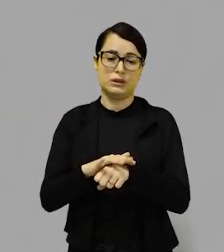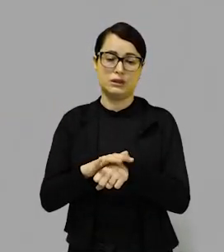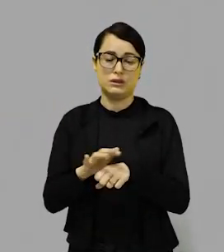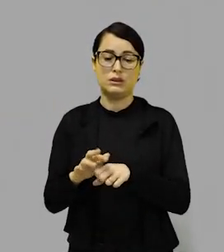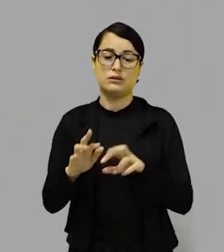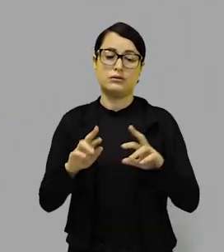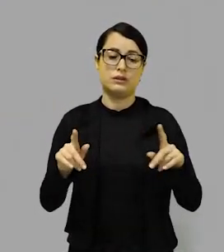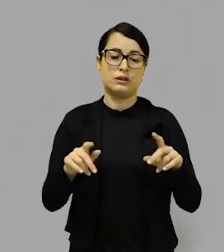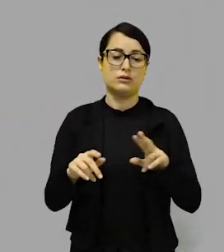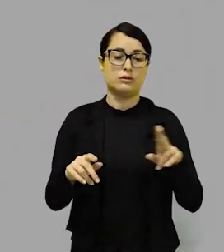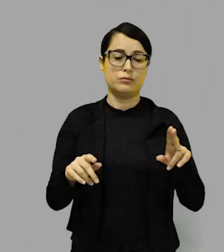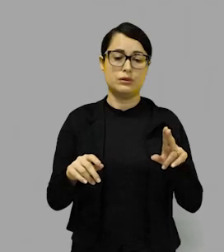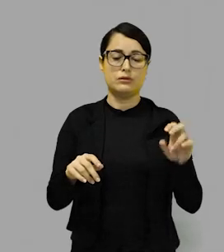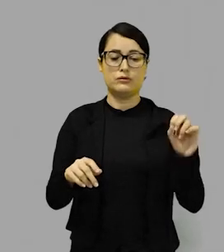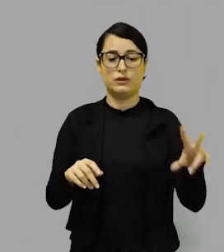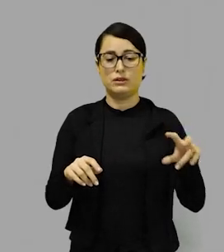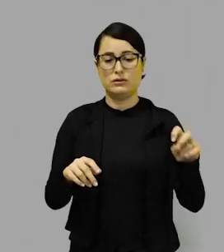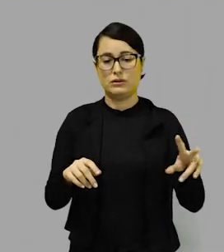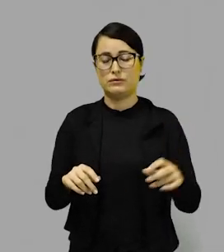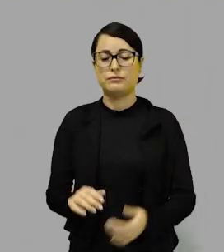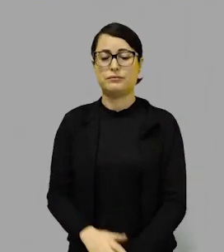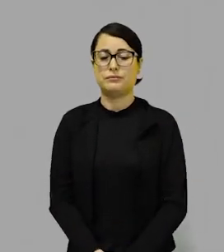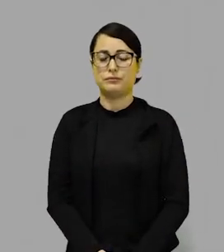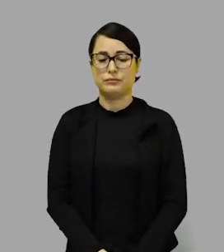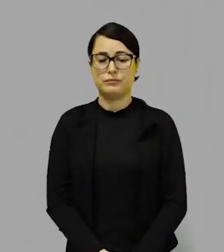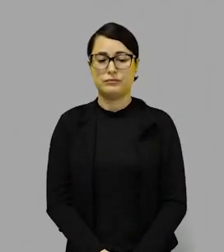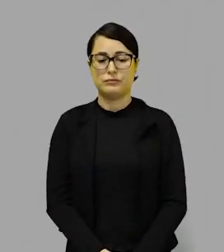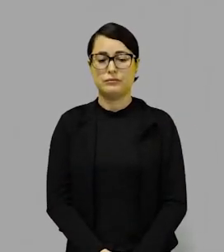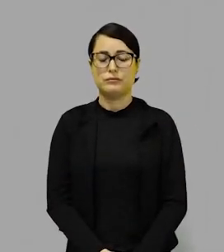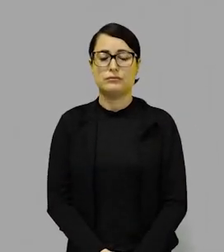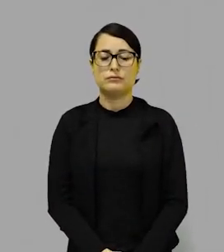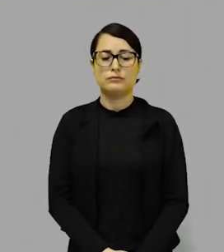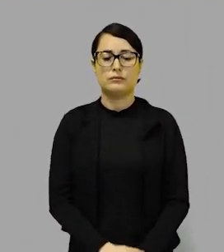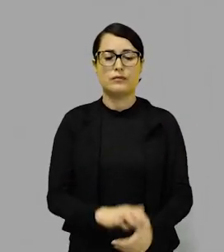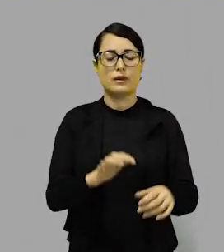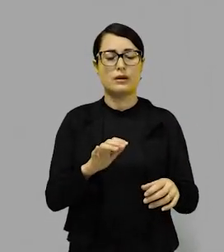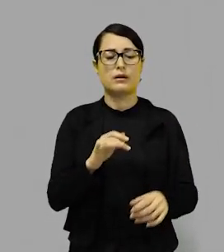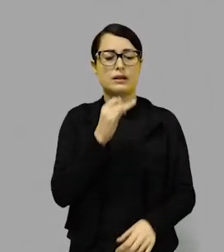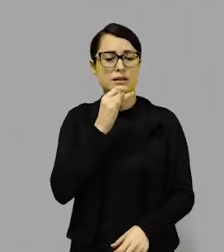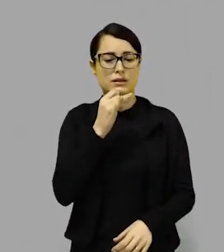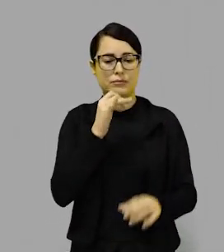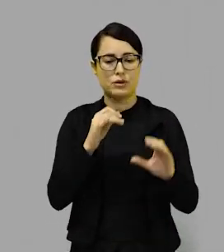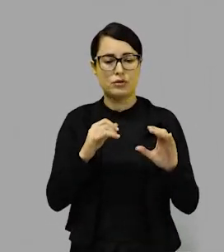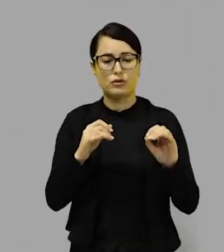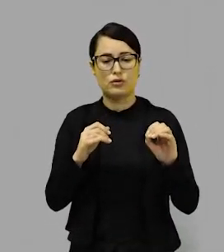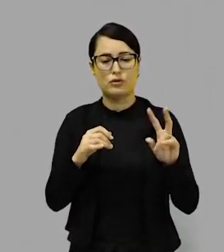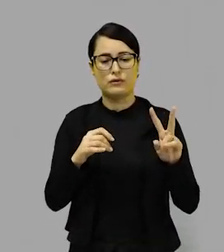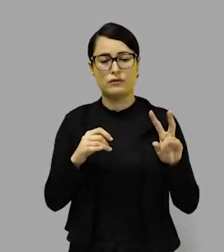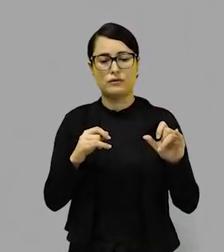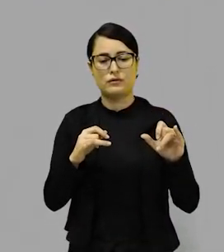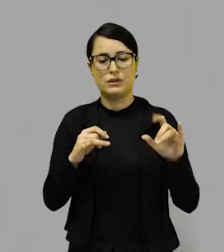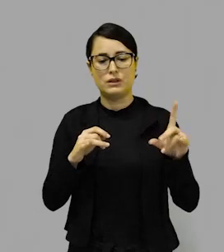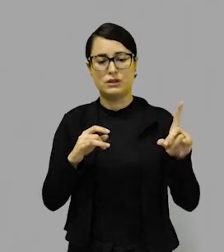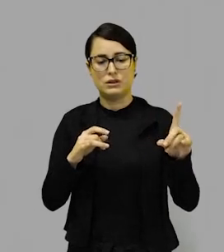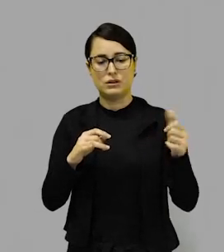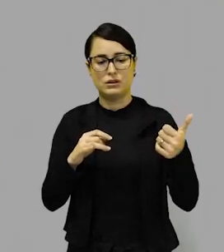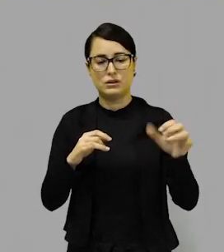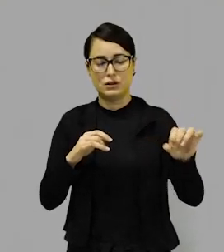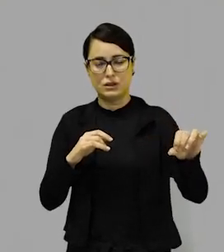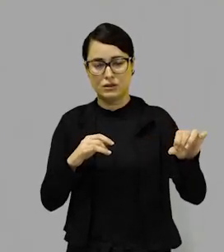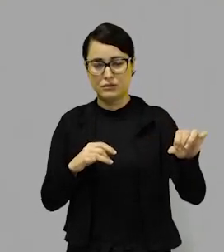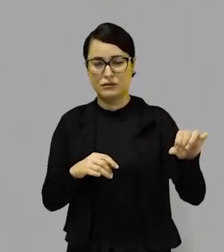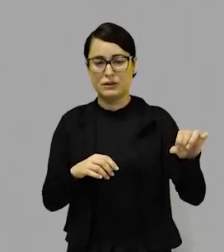vírus. Por exemplo, a doença Covid-19 ela é causada pelo